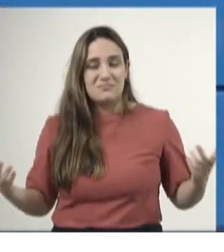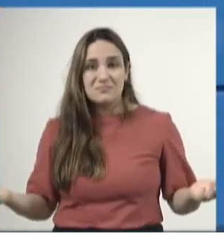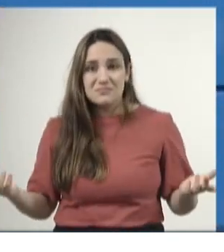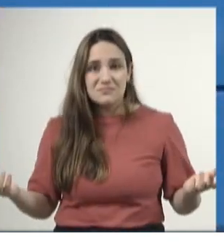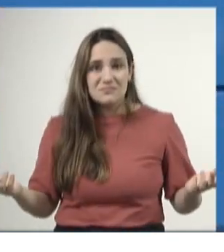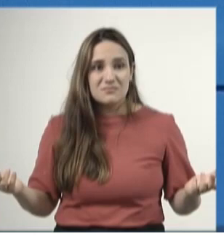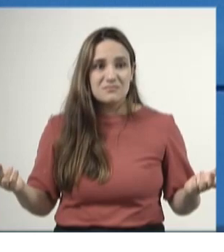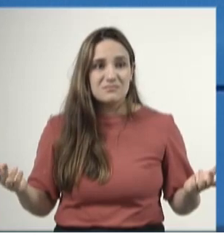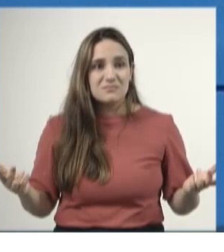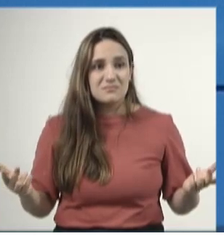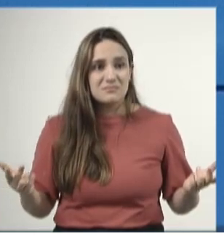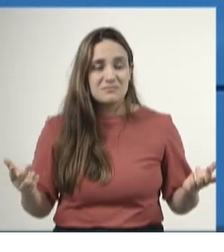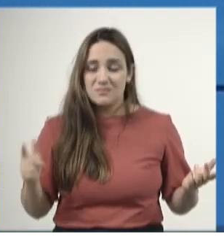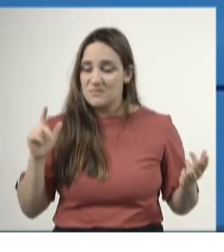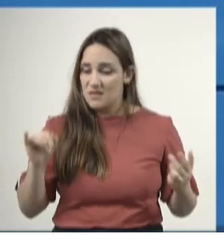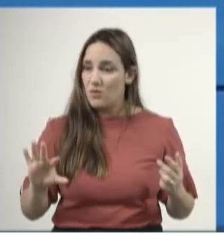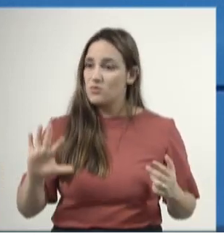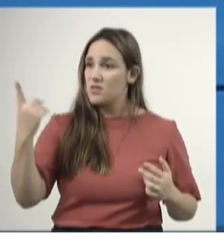o mesmo fato.